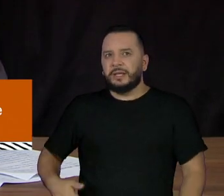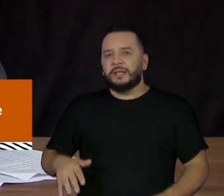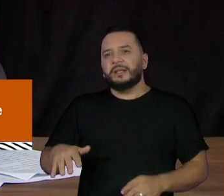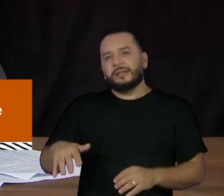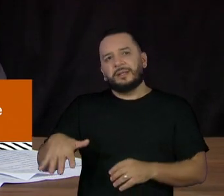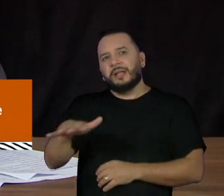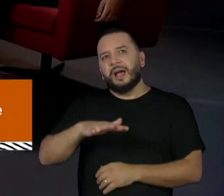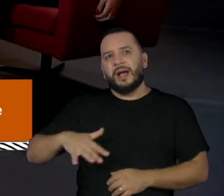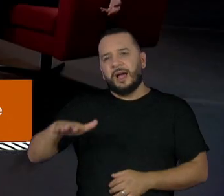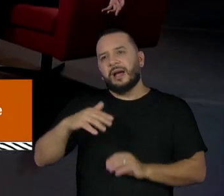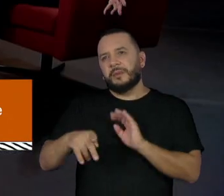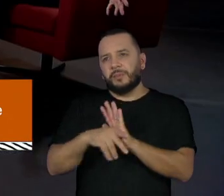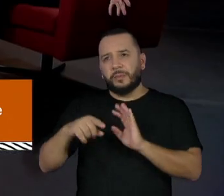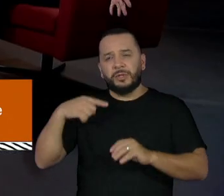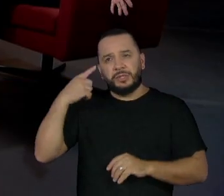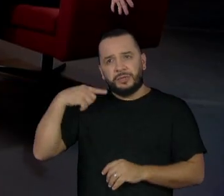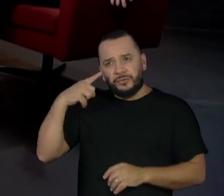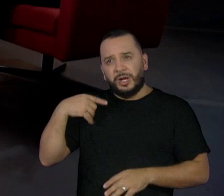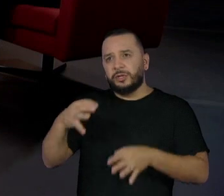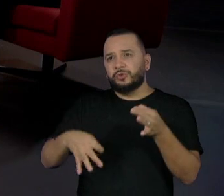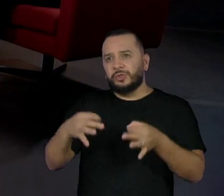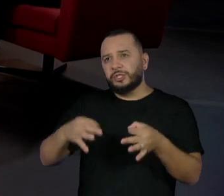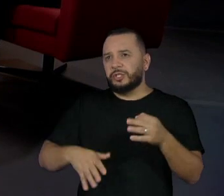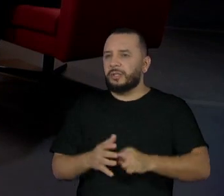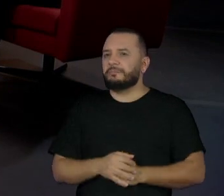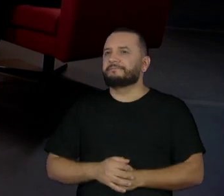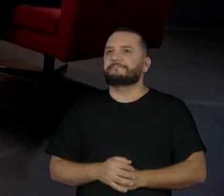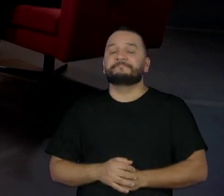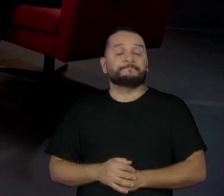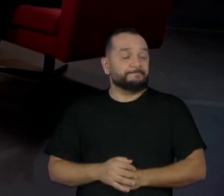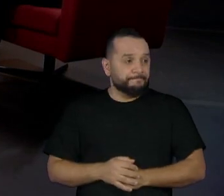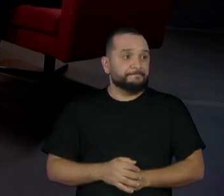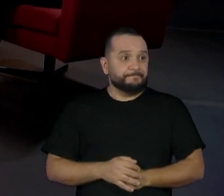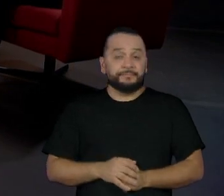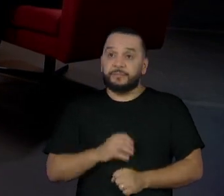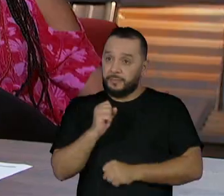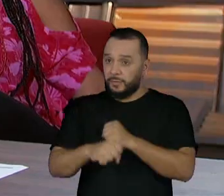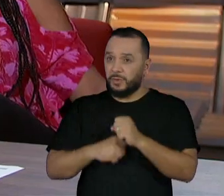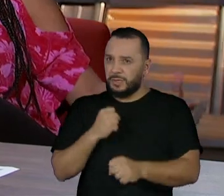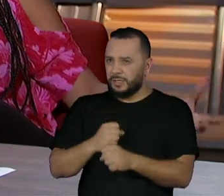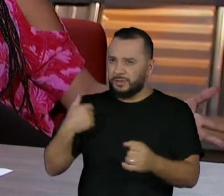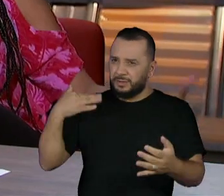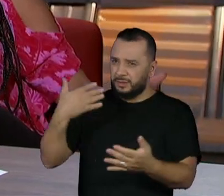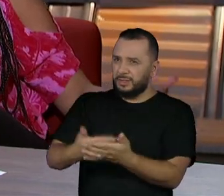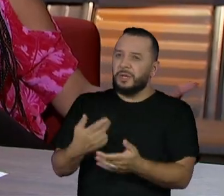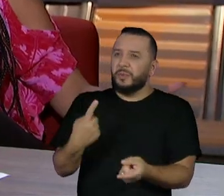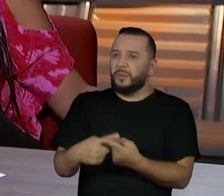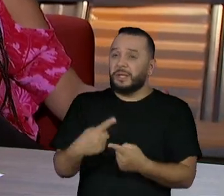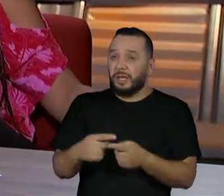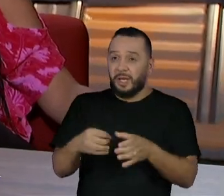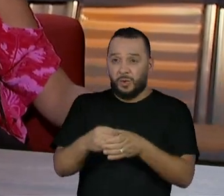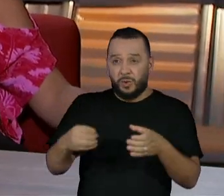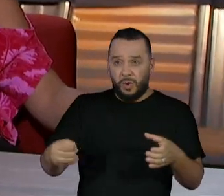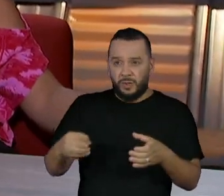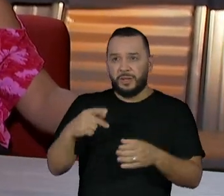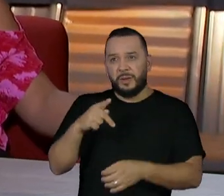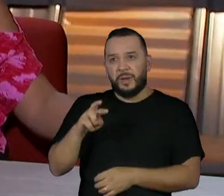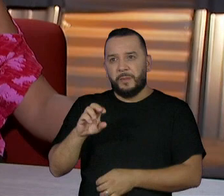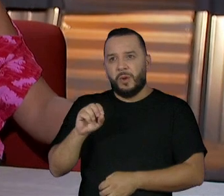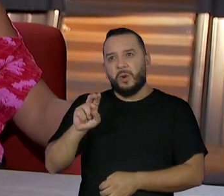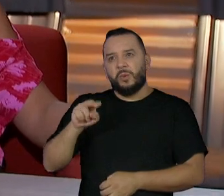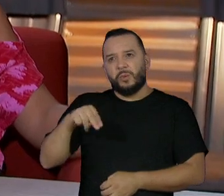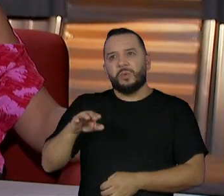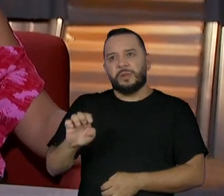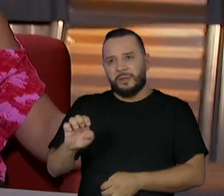segmento do direito? Olha, eu acho que nos últimos anos, em especial por conta das políticas públicas, né, das cotas do ProUni, a gente vem